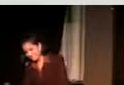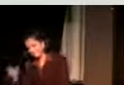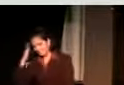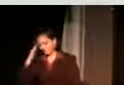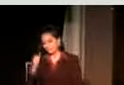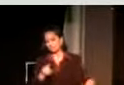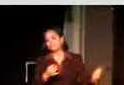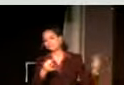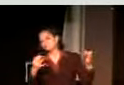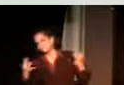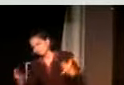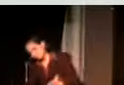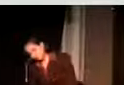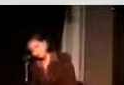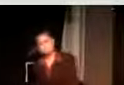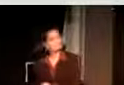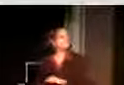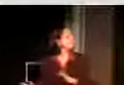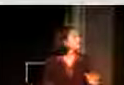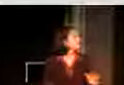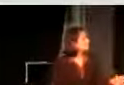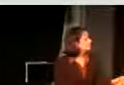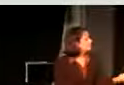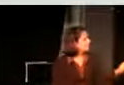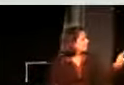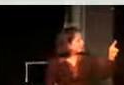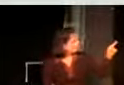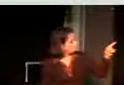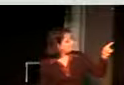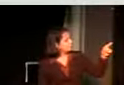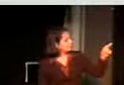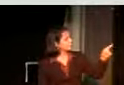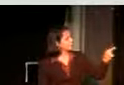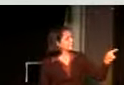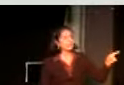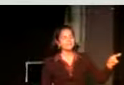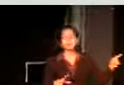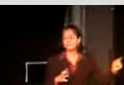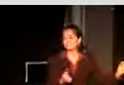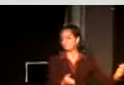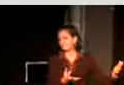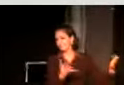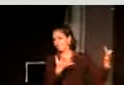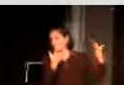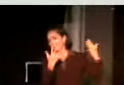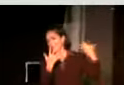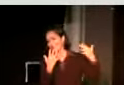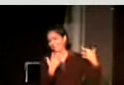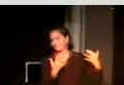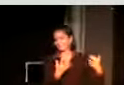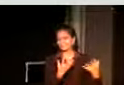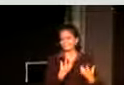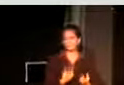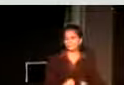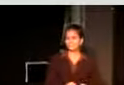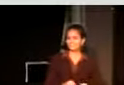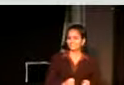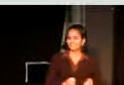contexto do sermão do Monte é esta aí ó o reflexo da Misericórdia recebida